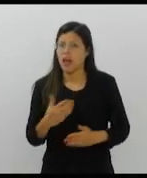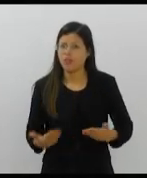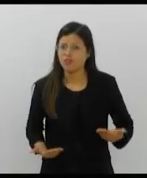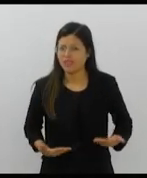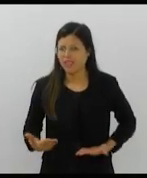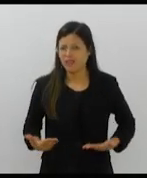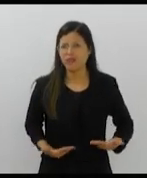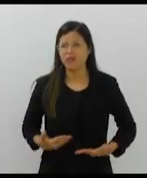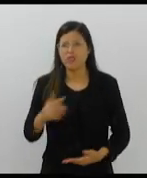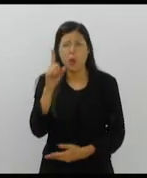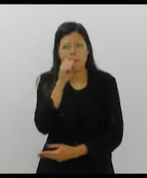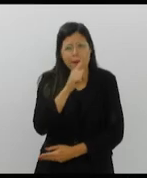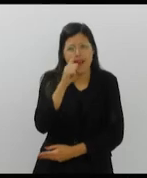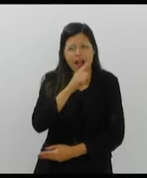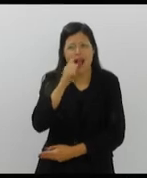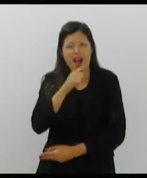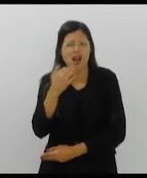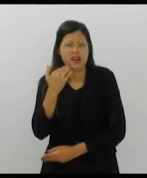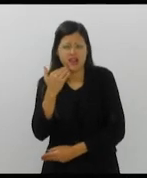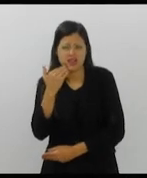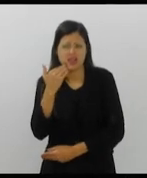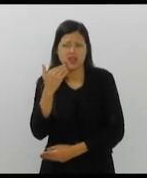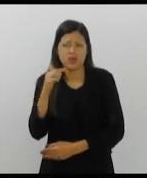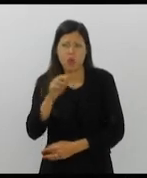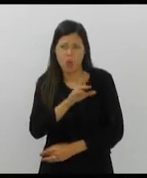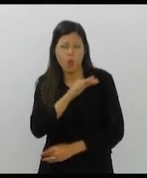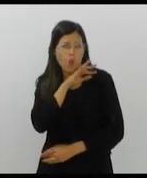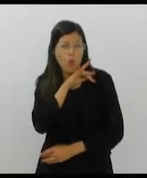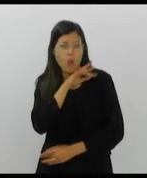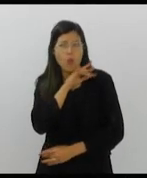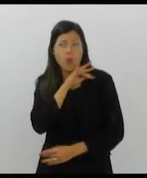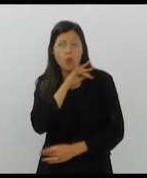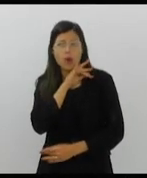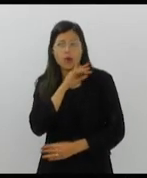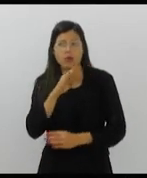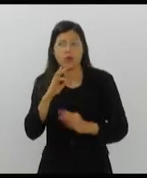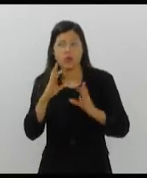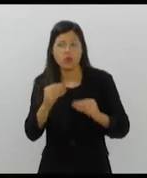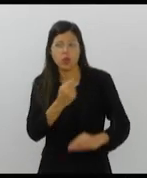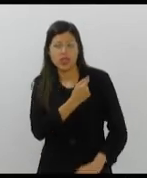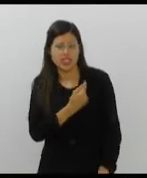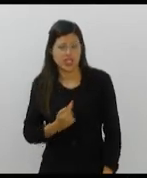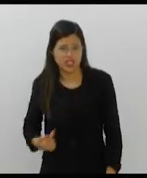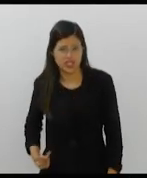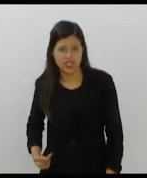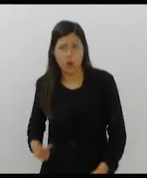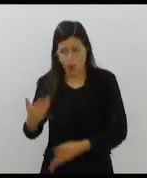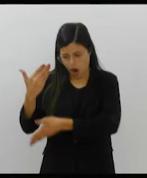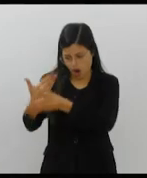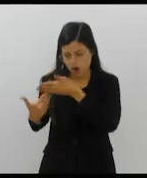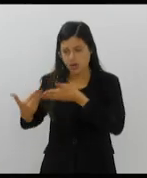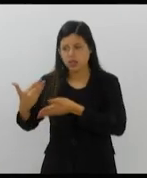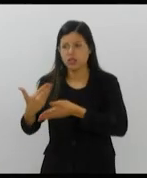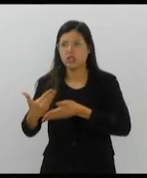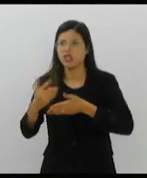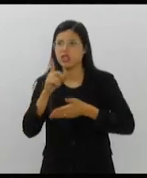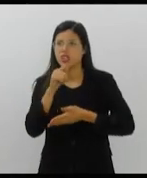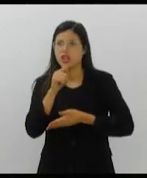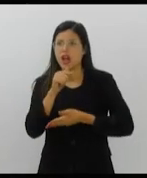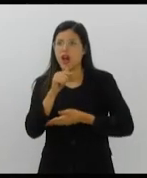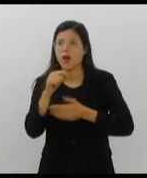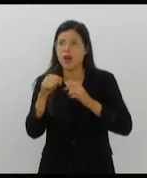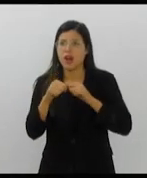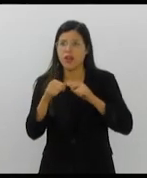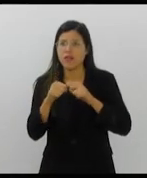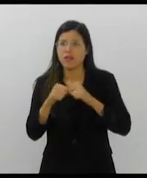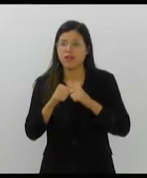aquém daquele tecnicamente implementado quando toda a gestão de tratamento de esgoto e fornecimento de água era feita a partir de uma